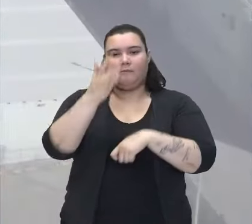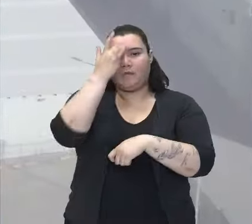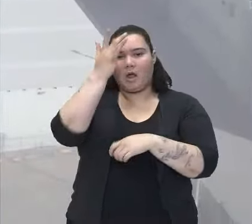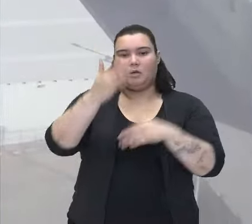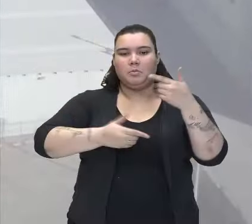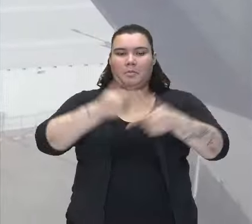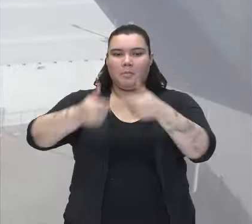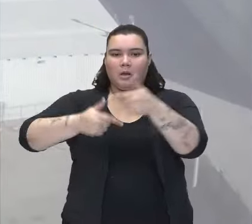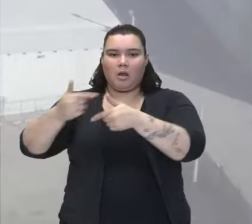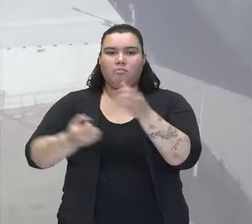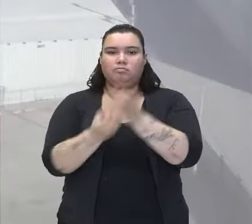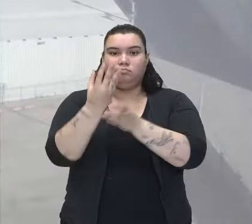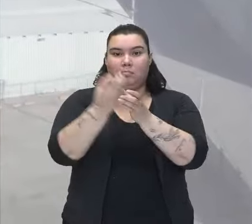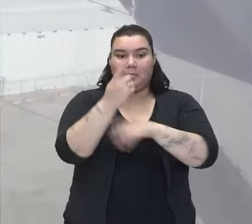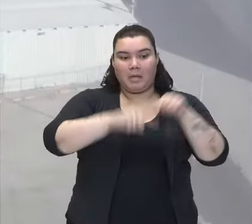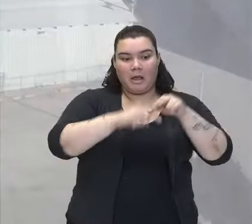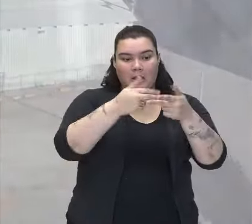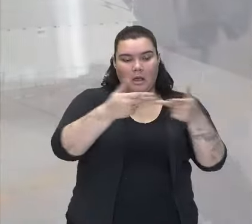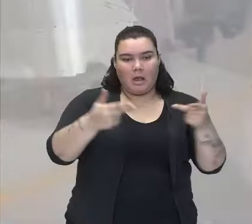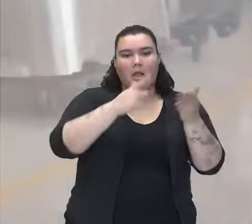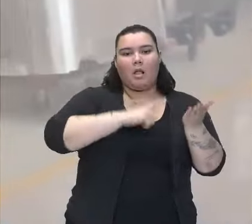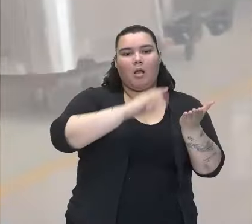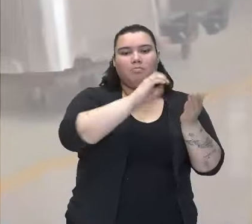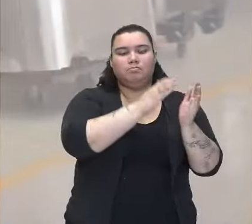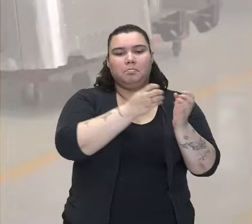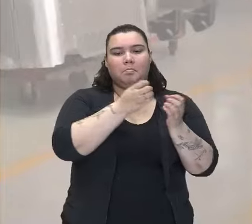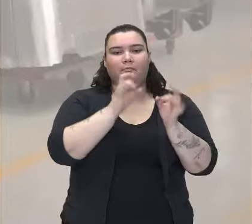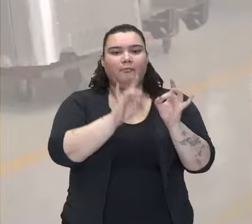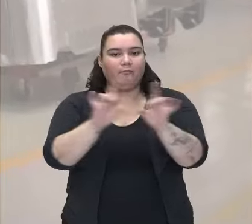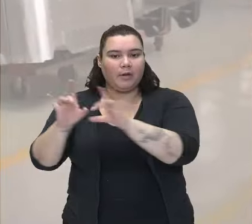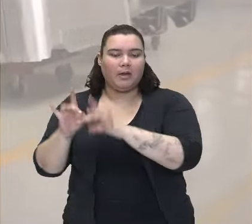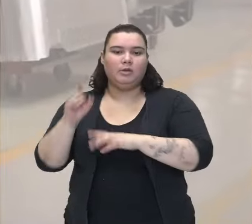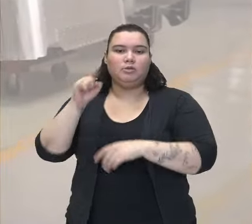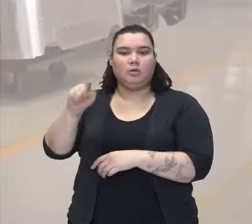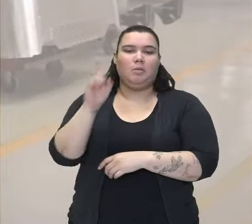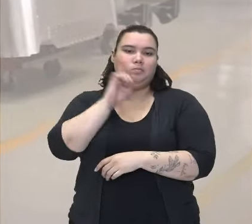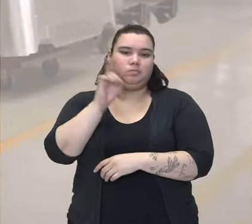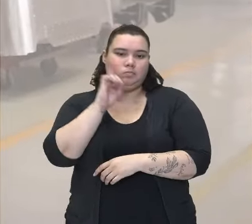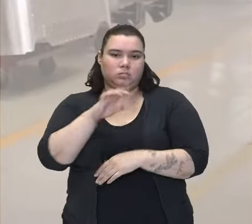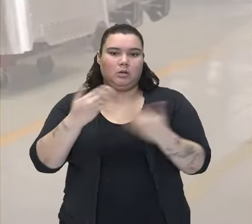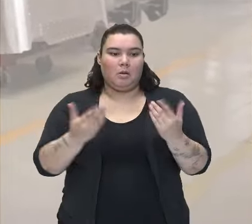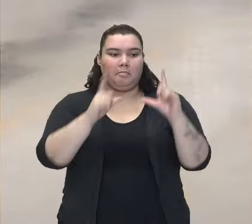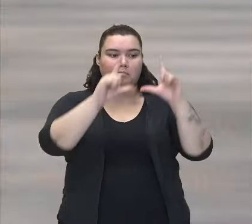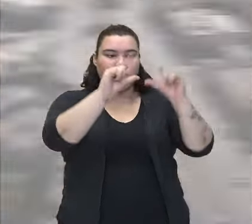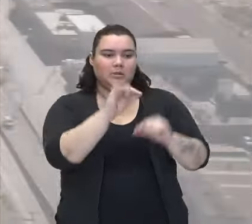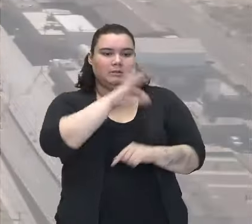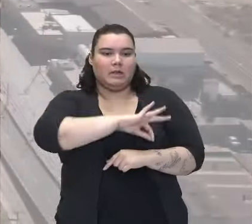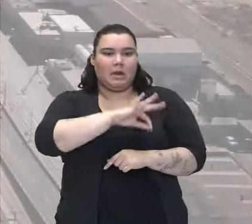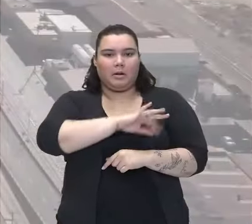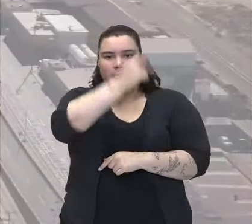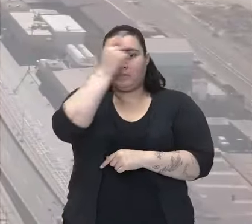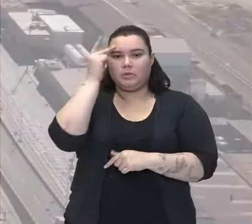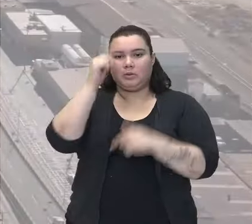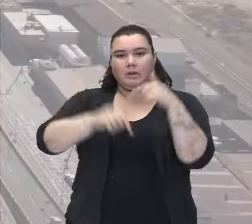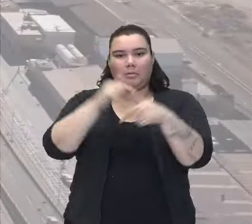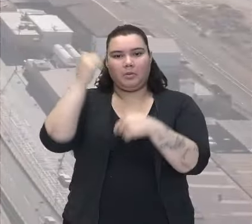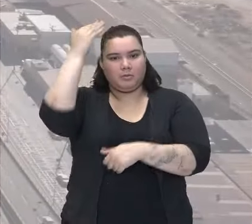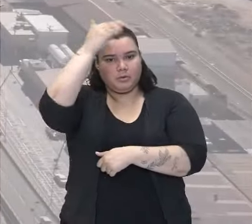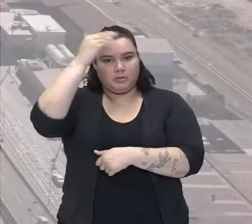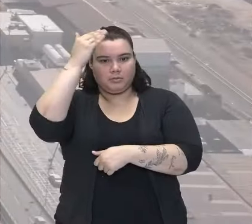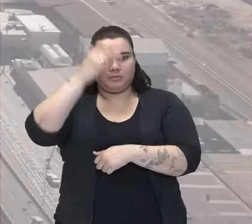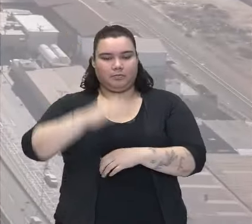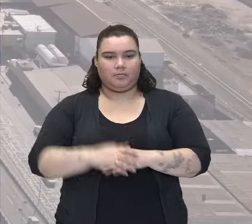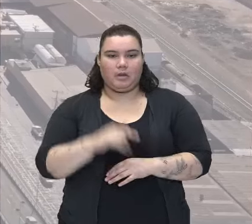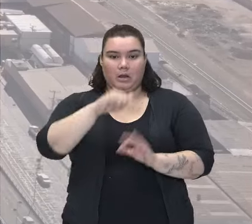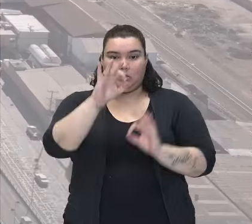produção para os Estados Unidos, que também foi beneficiado com a baixa remuneração da mão de obra mexicana. Esse processo deu